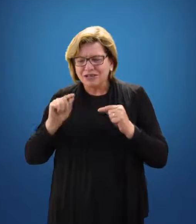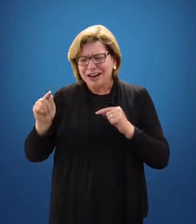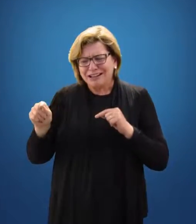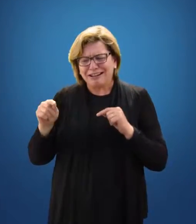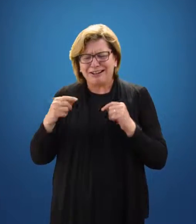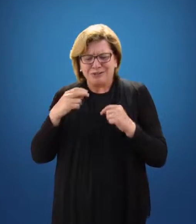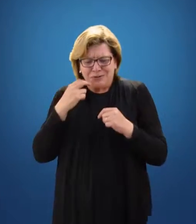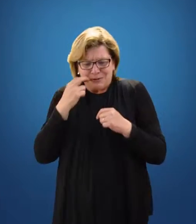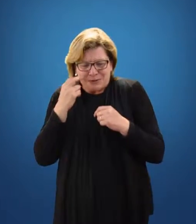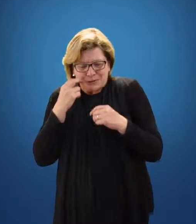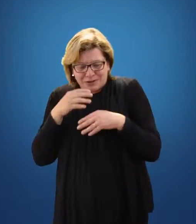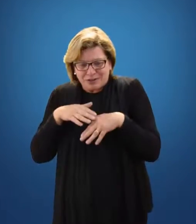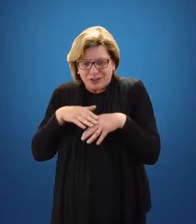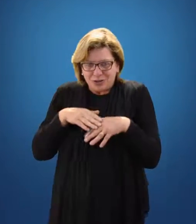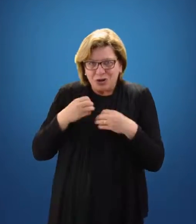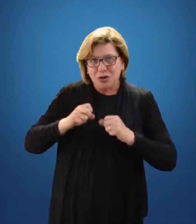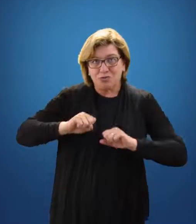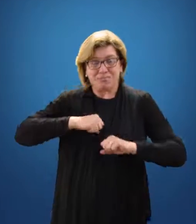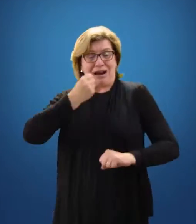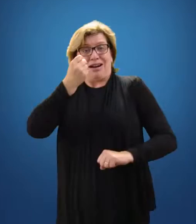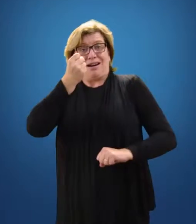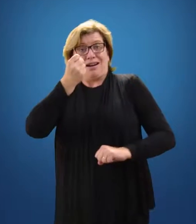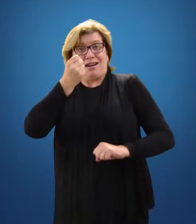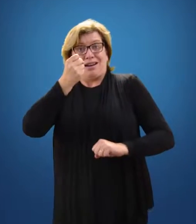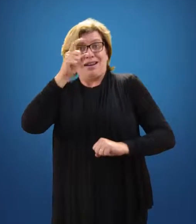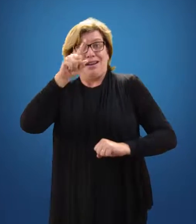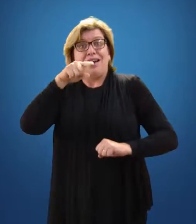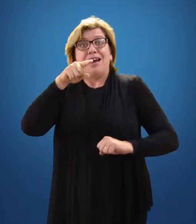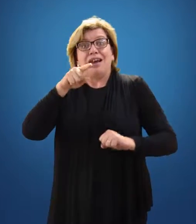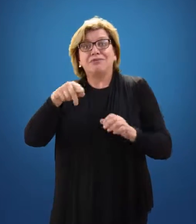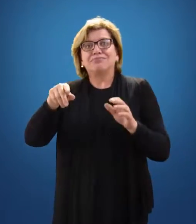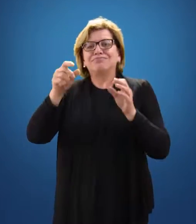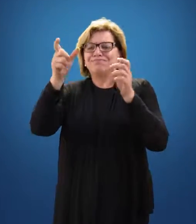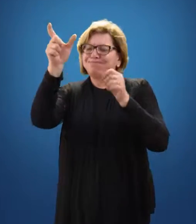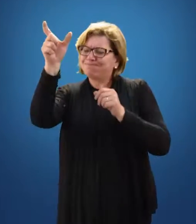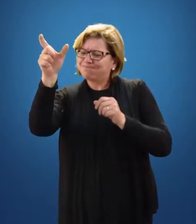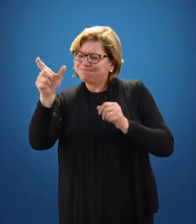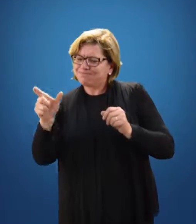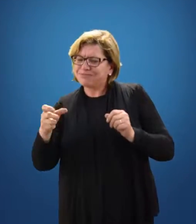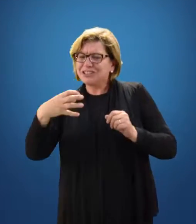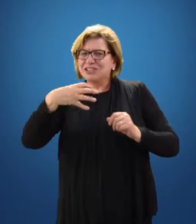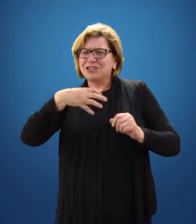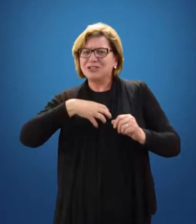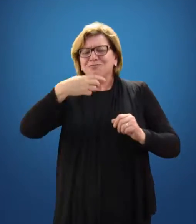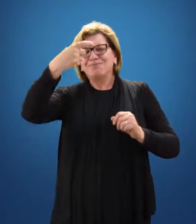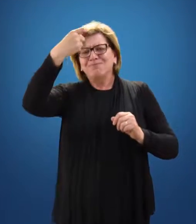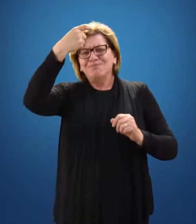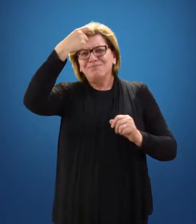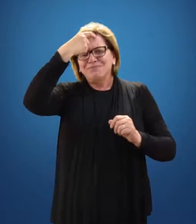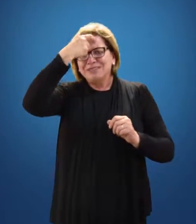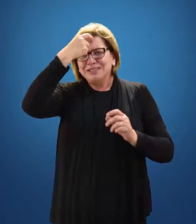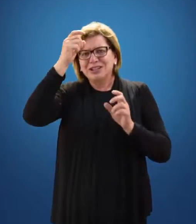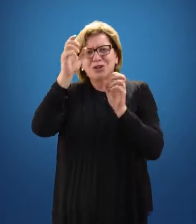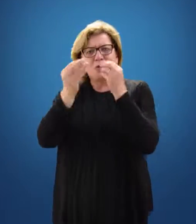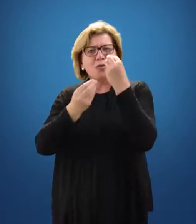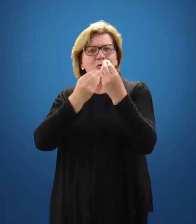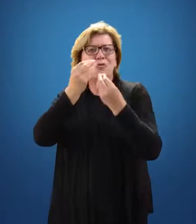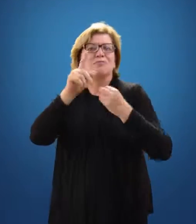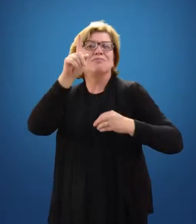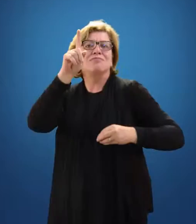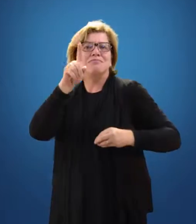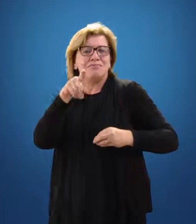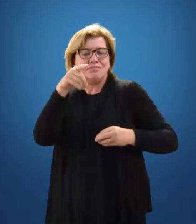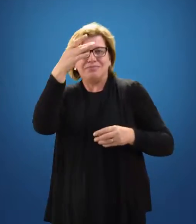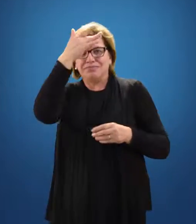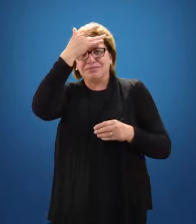tímida ou explosiva são notadamente traços do caráter das pessoas, das personalidades dessas